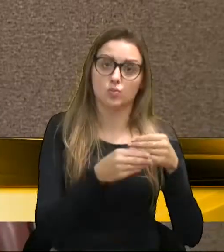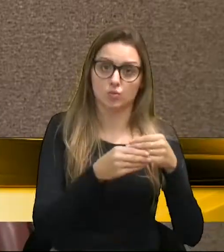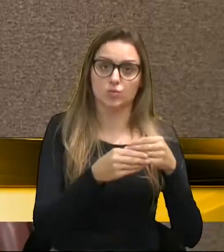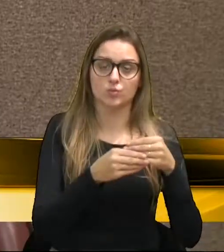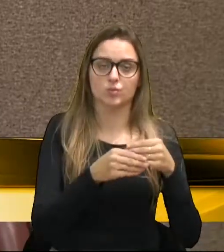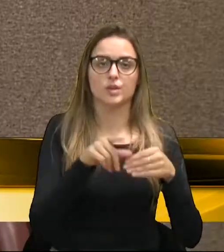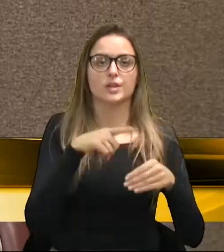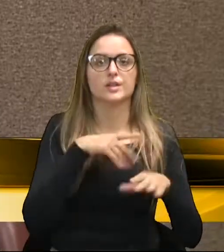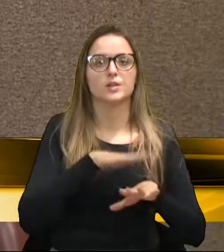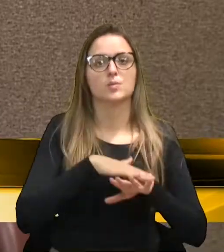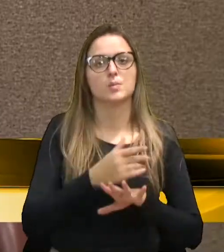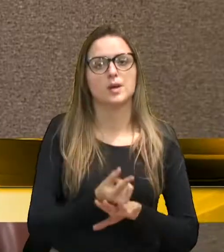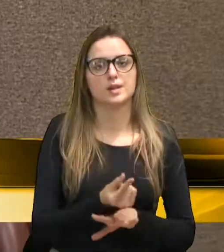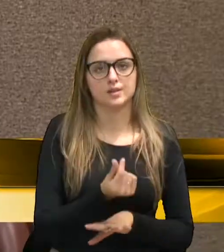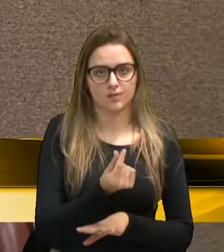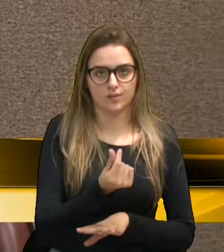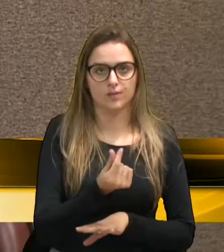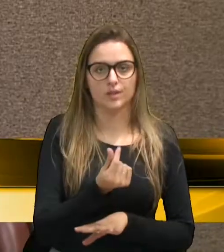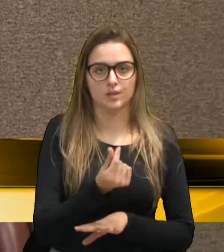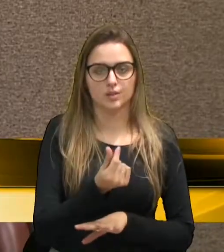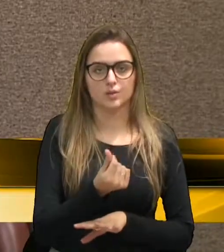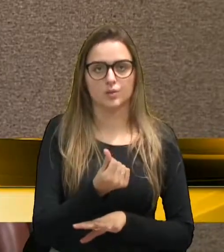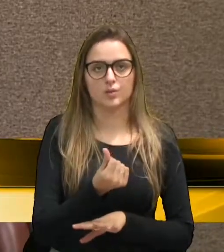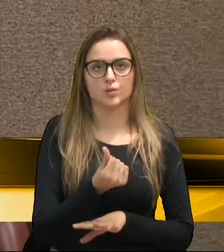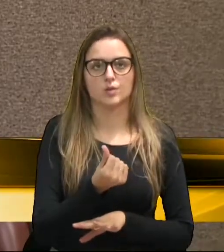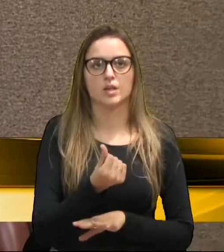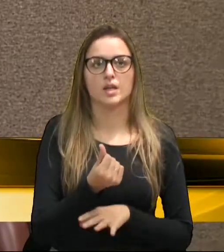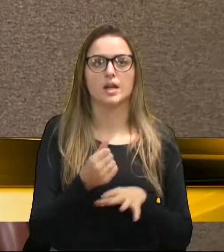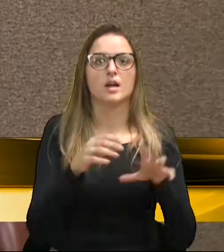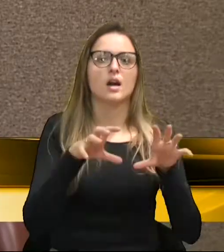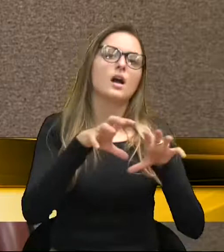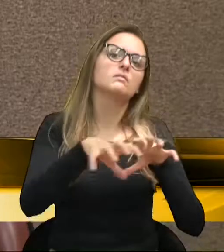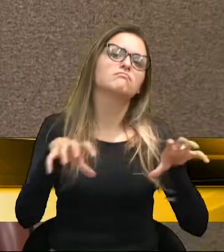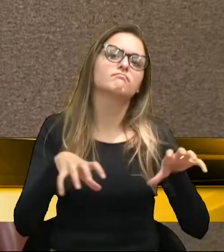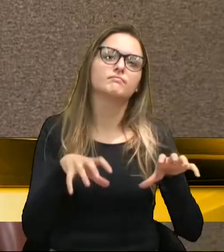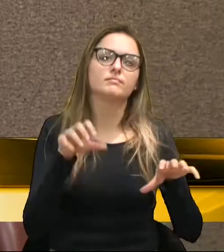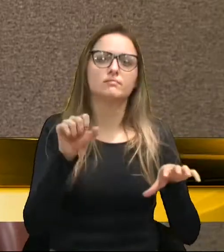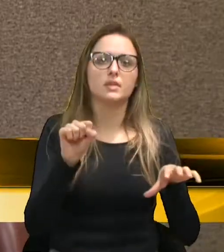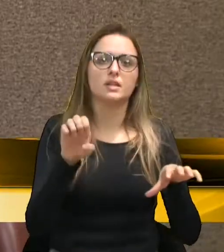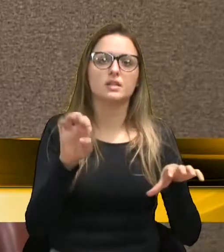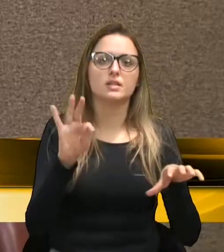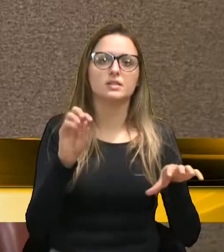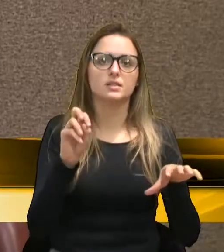mais valores a setores de muita